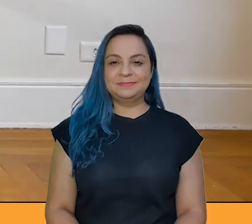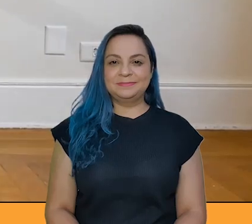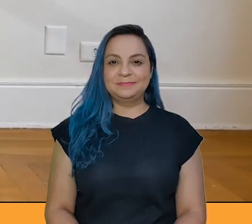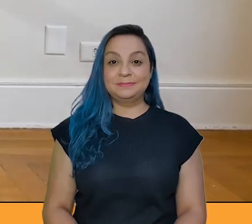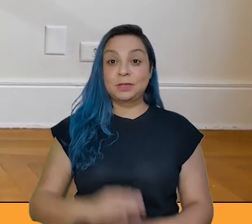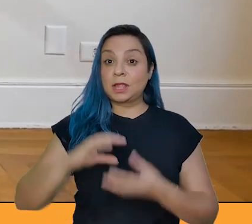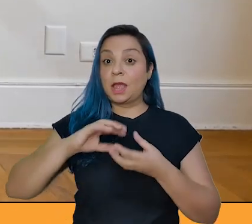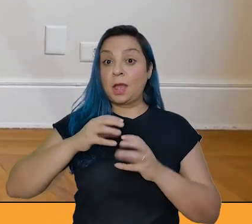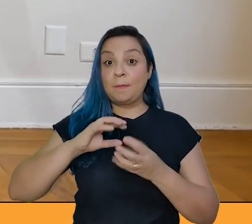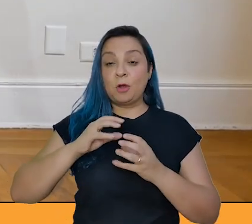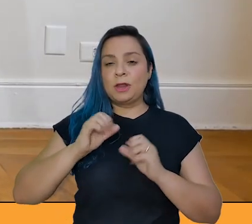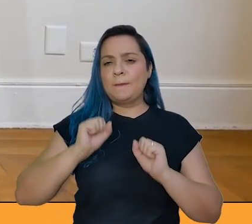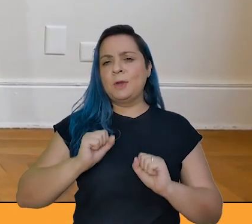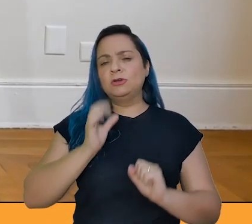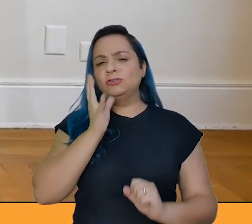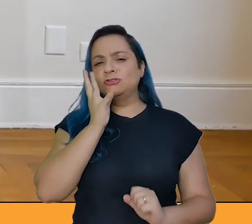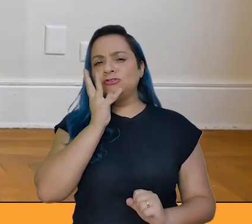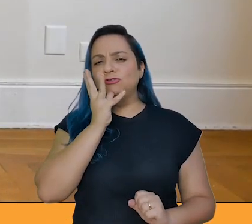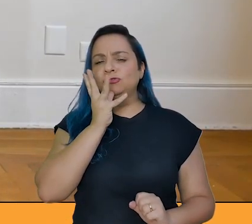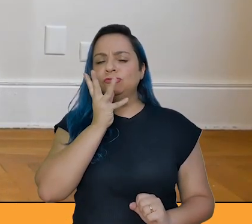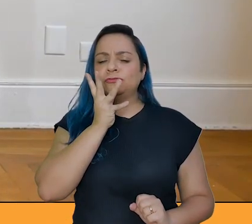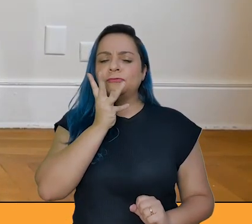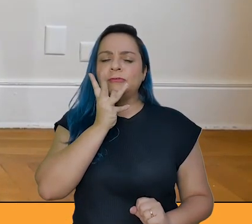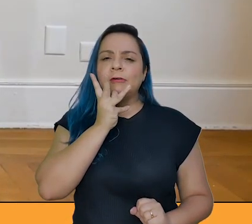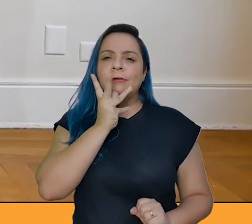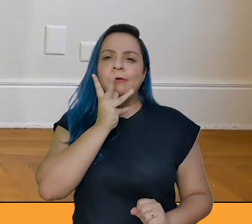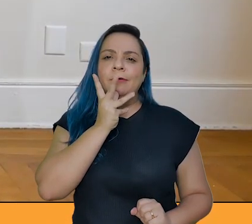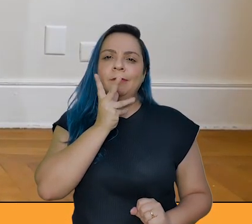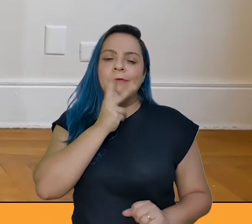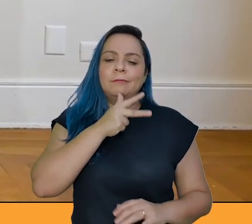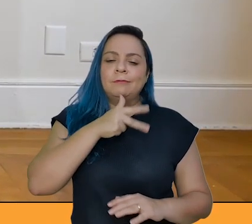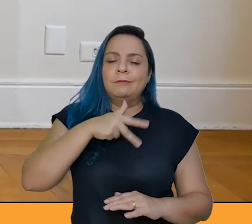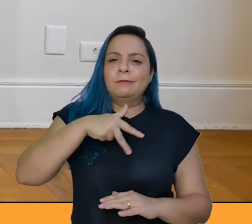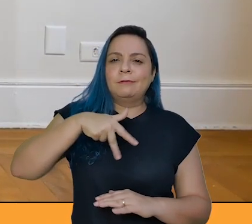Ela A faz bolinha uma pode onda super lenta com o devagar. corpo.